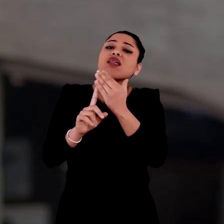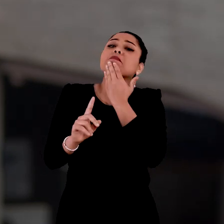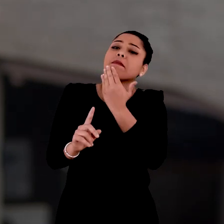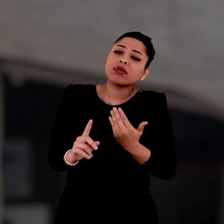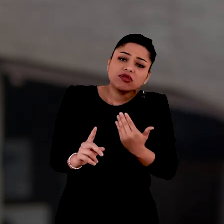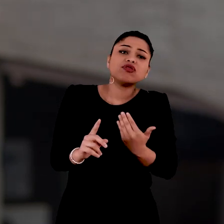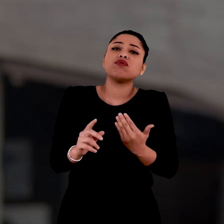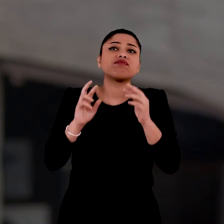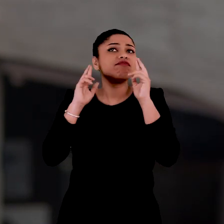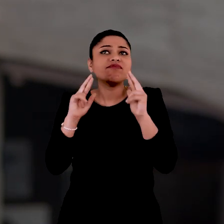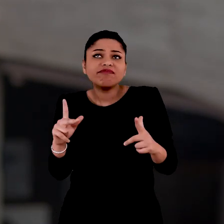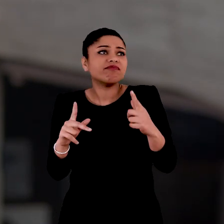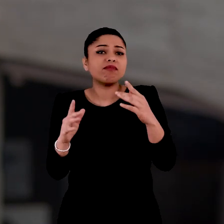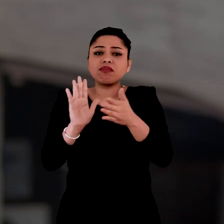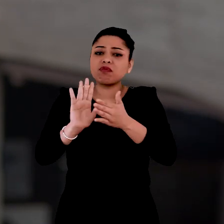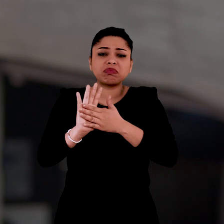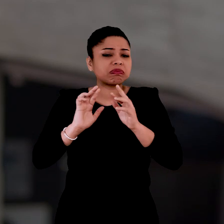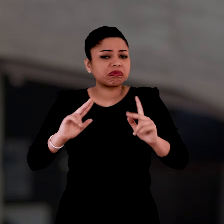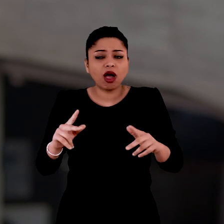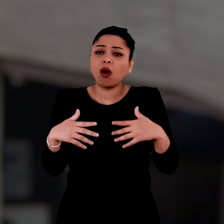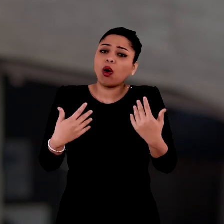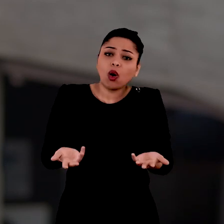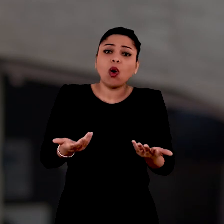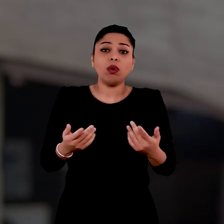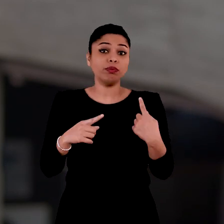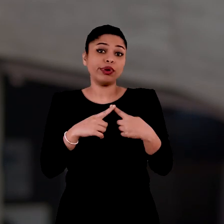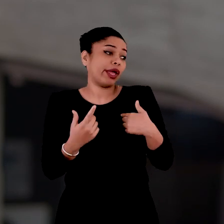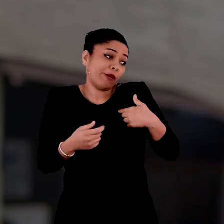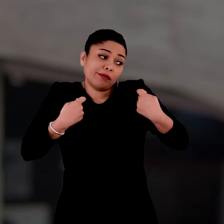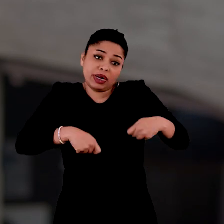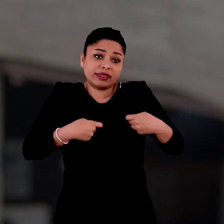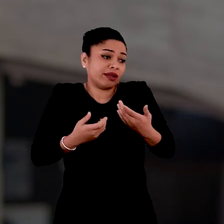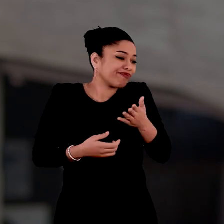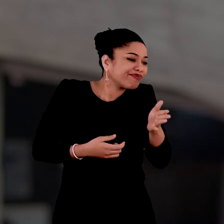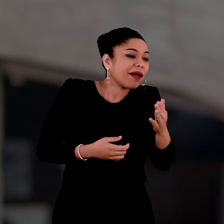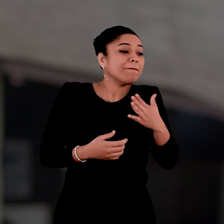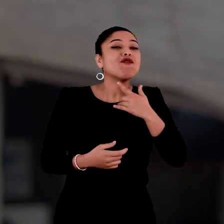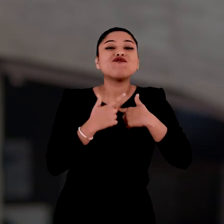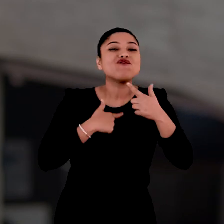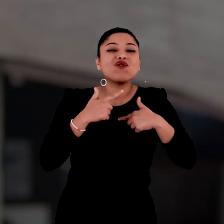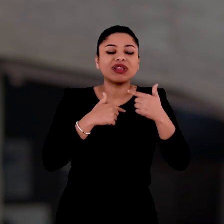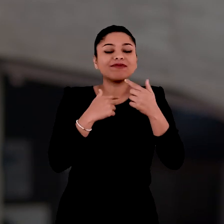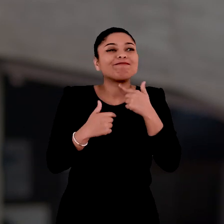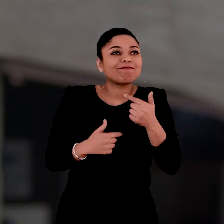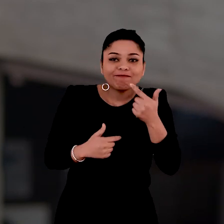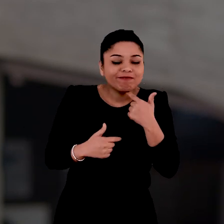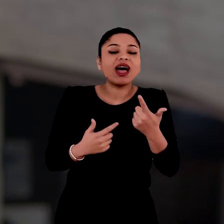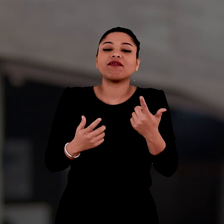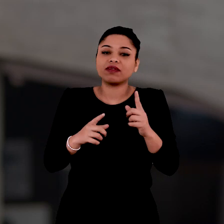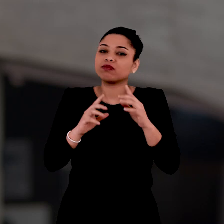e avançar. Então, eu diria que quando eu me formei, eu me dediquei mais tempo ao gerenciamento